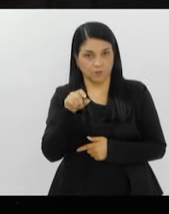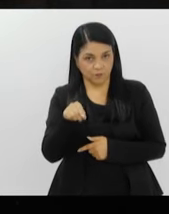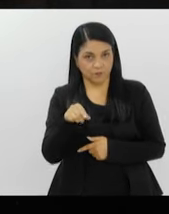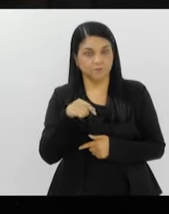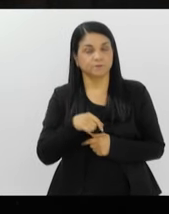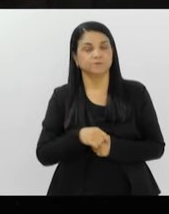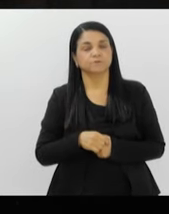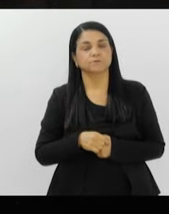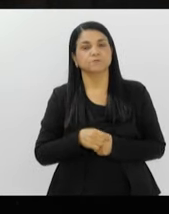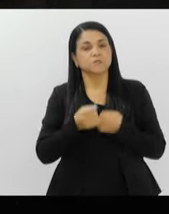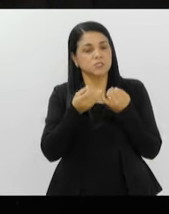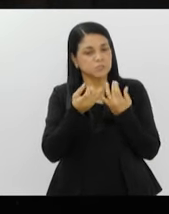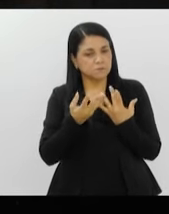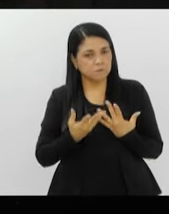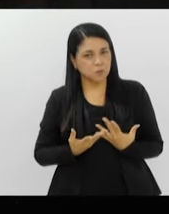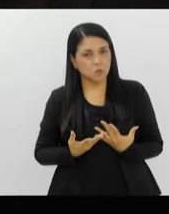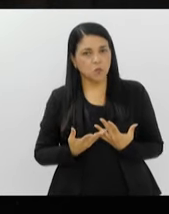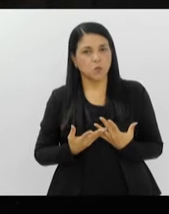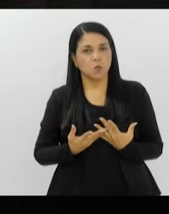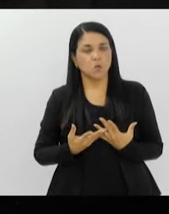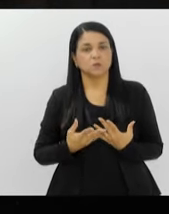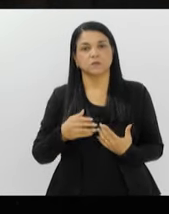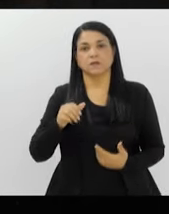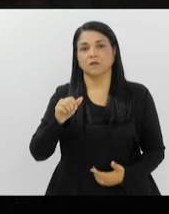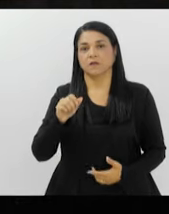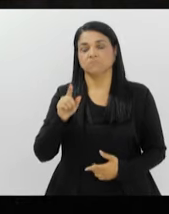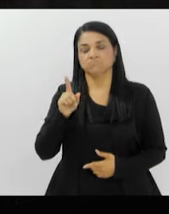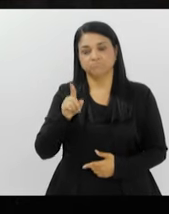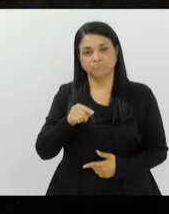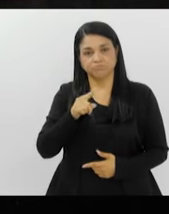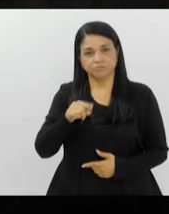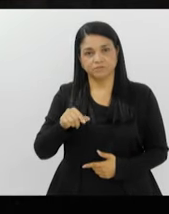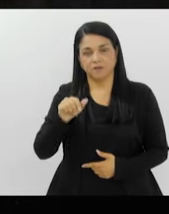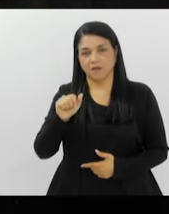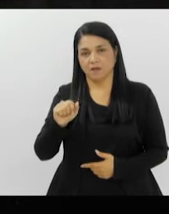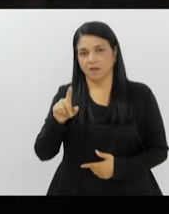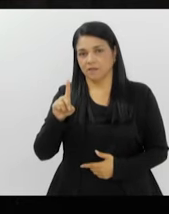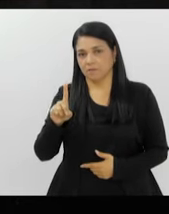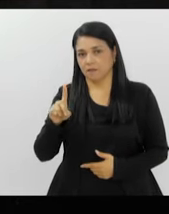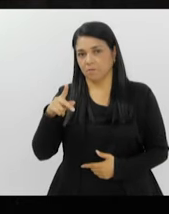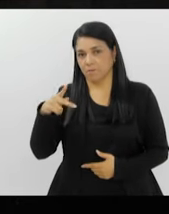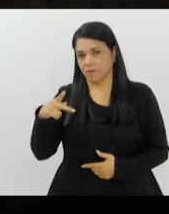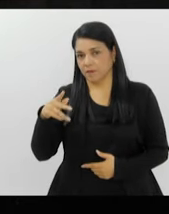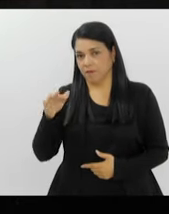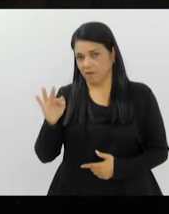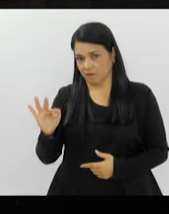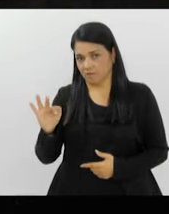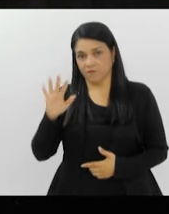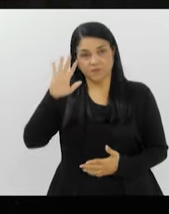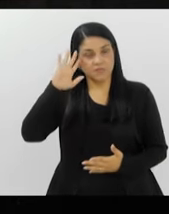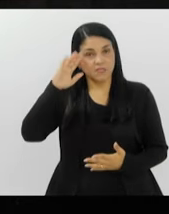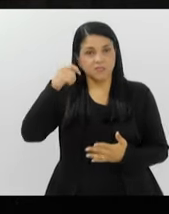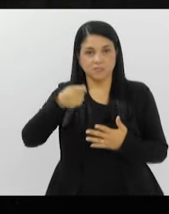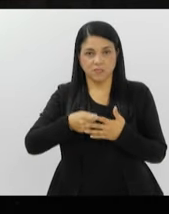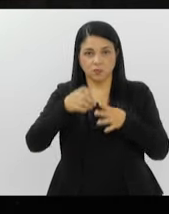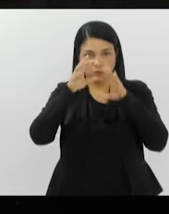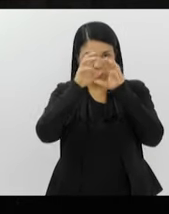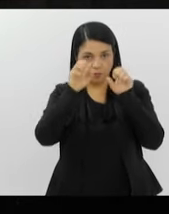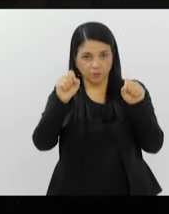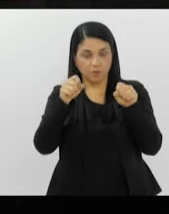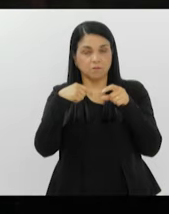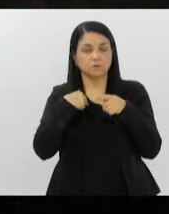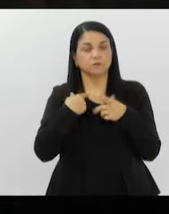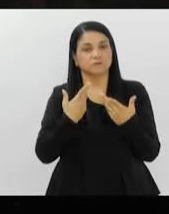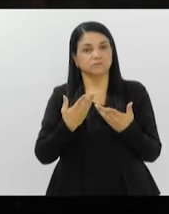falou na extinção da dpf aquela decisão do supremo que inibe as